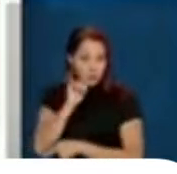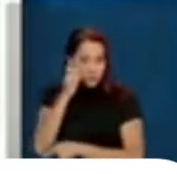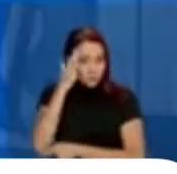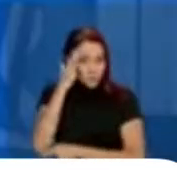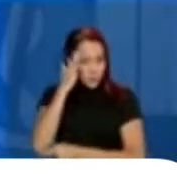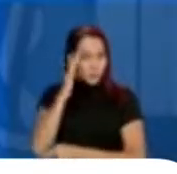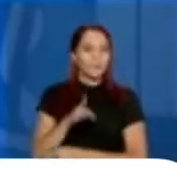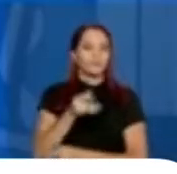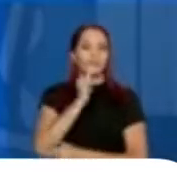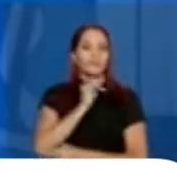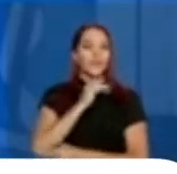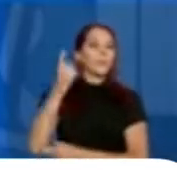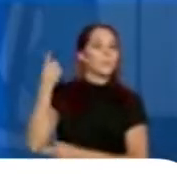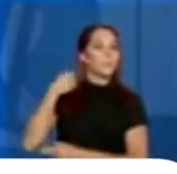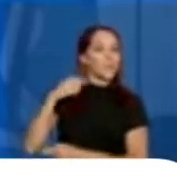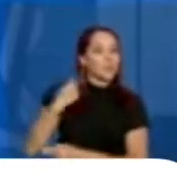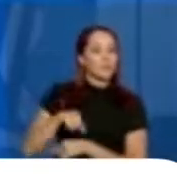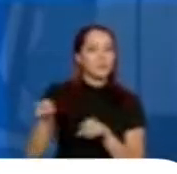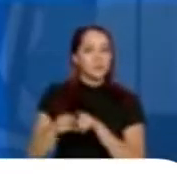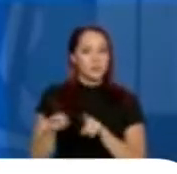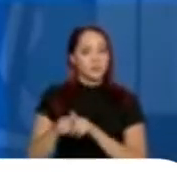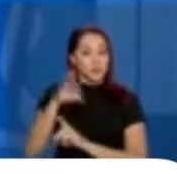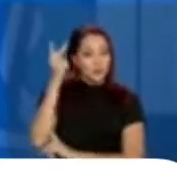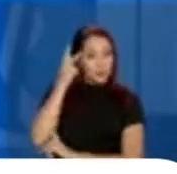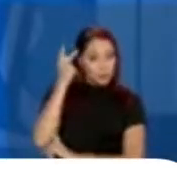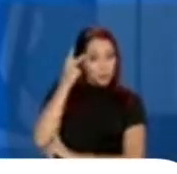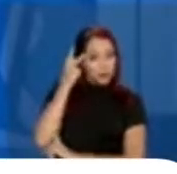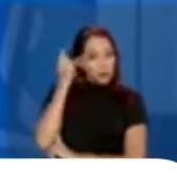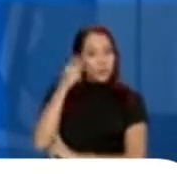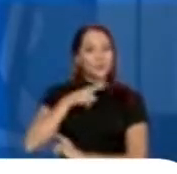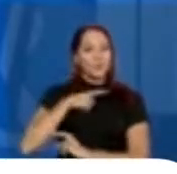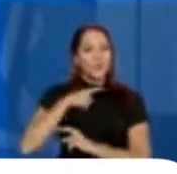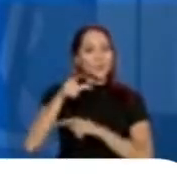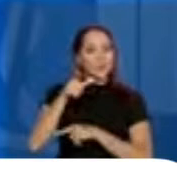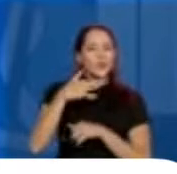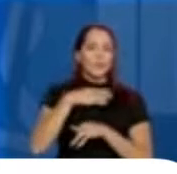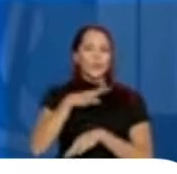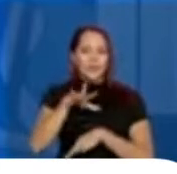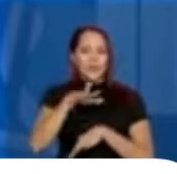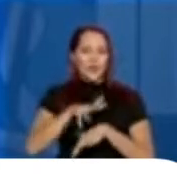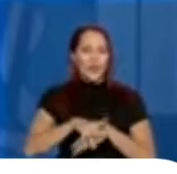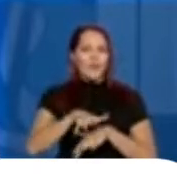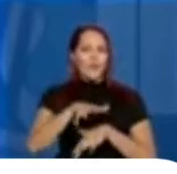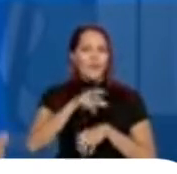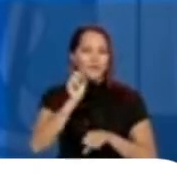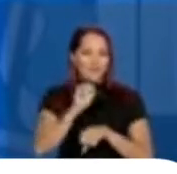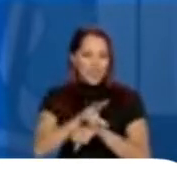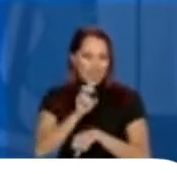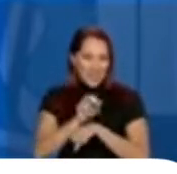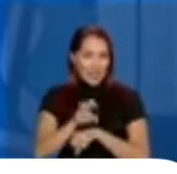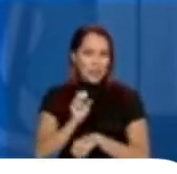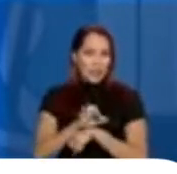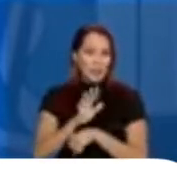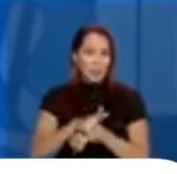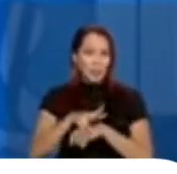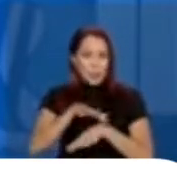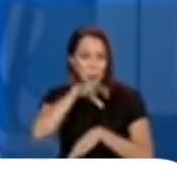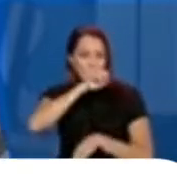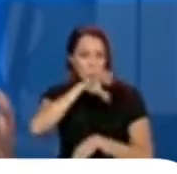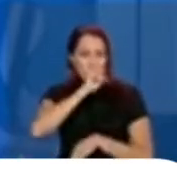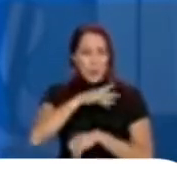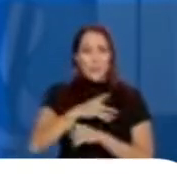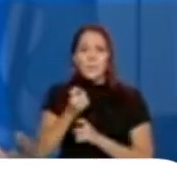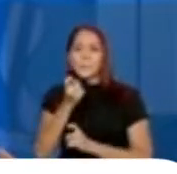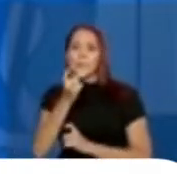exemplo, Minas Gerais e São Paulo têm padrões de circulação de vírus respiratórios mais próximos do